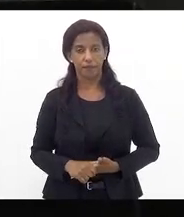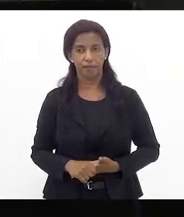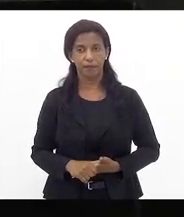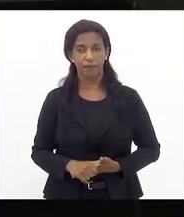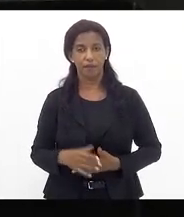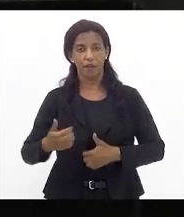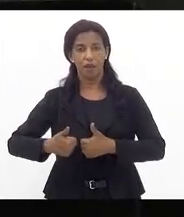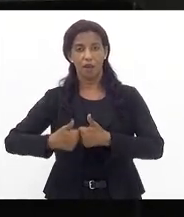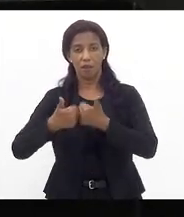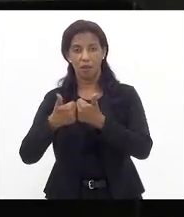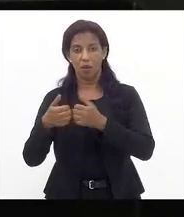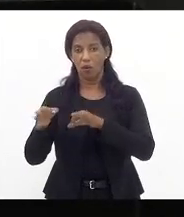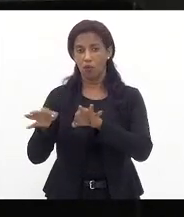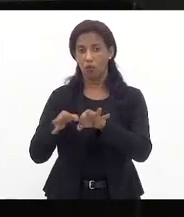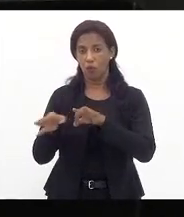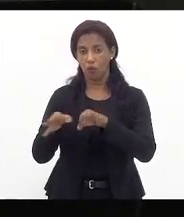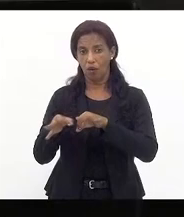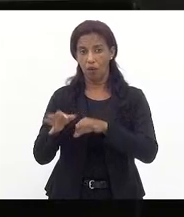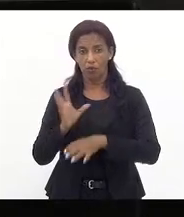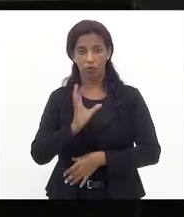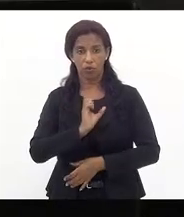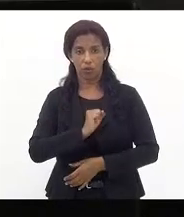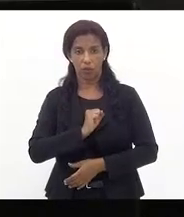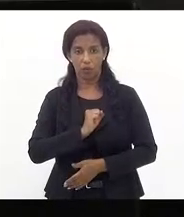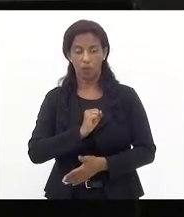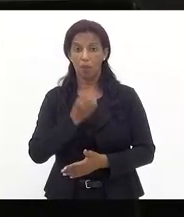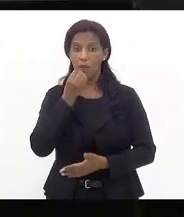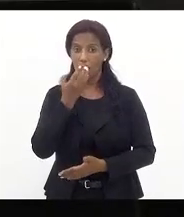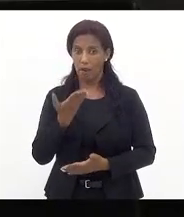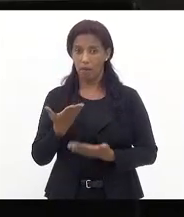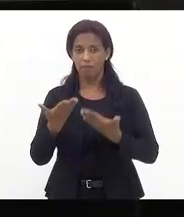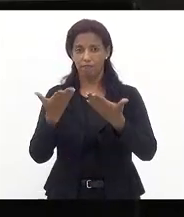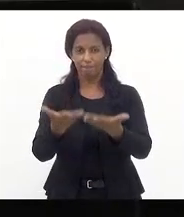A melhor arma do mundo é o amor, quando usado para o bem.